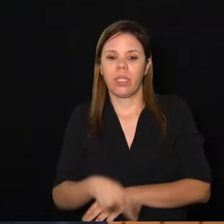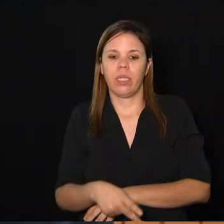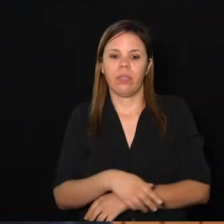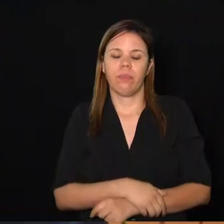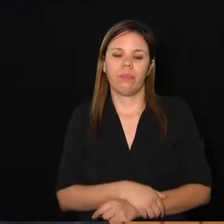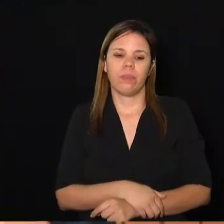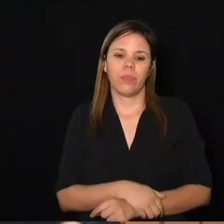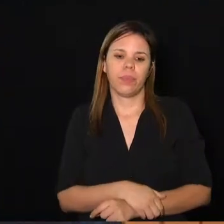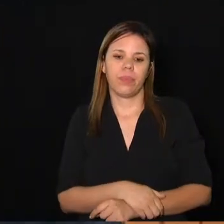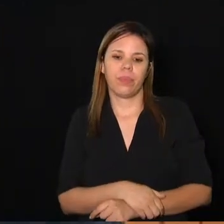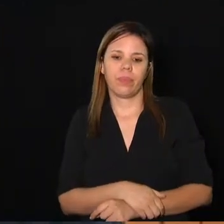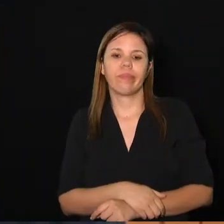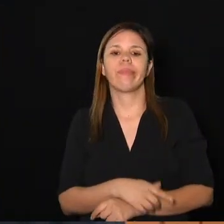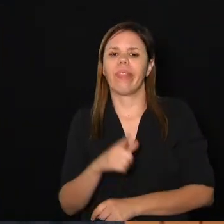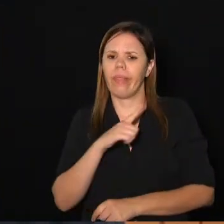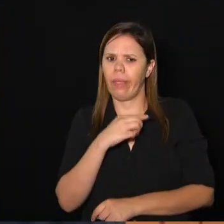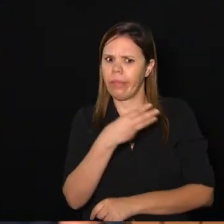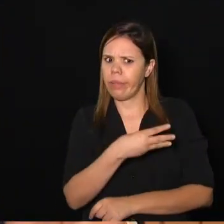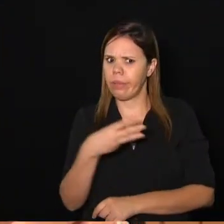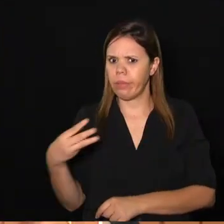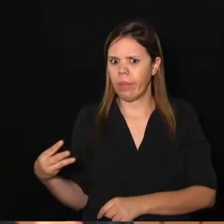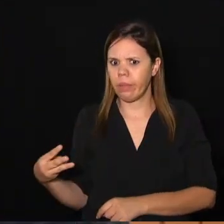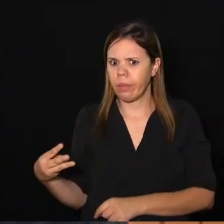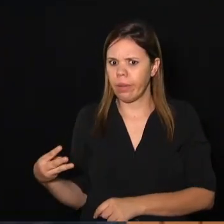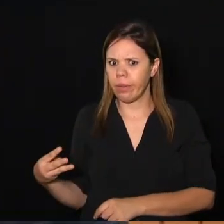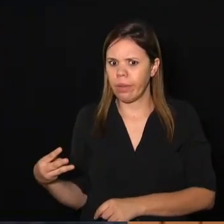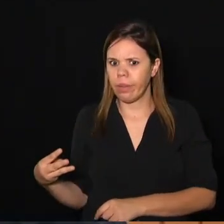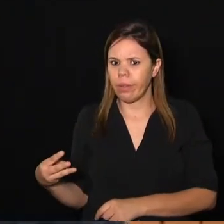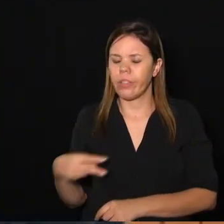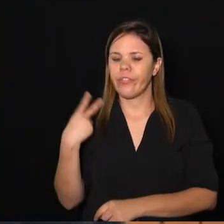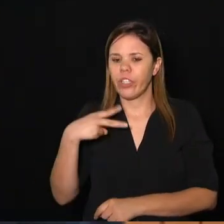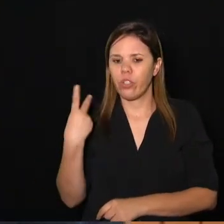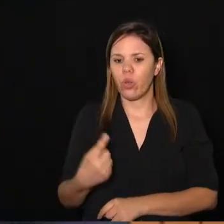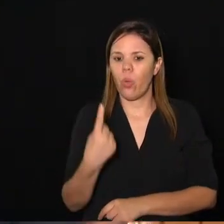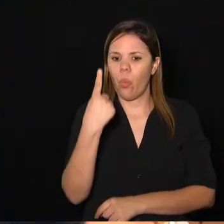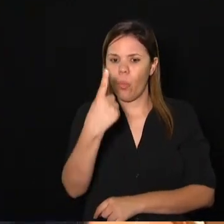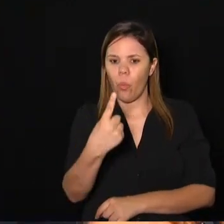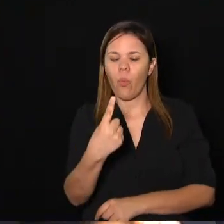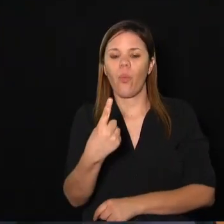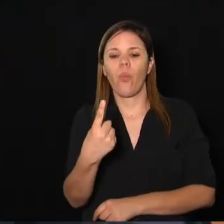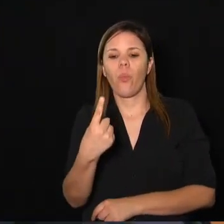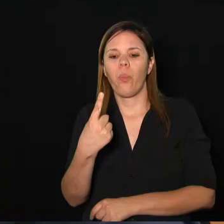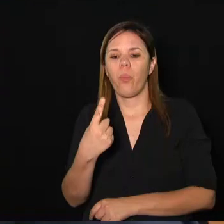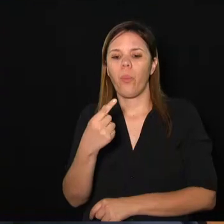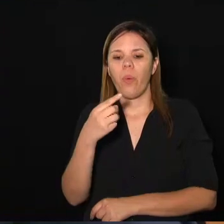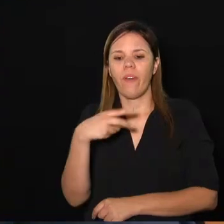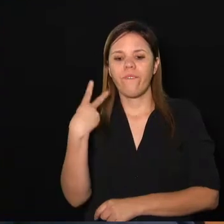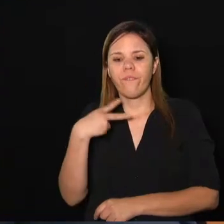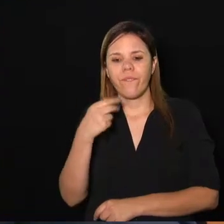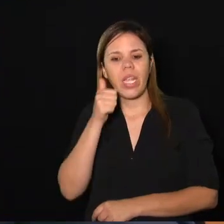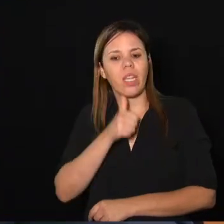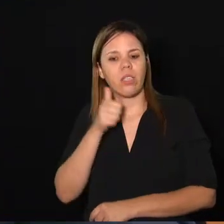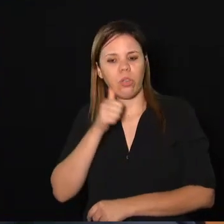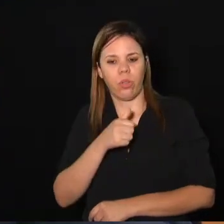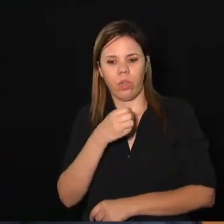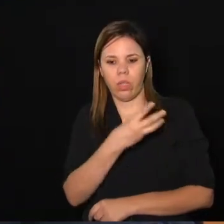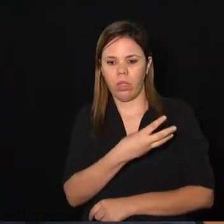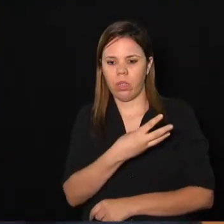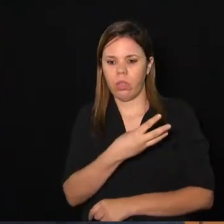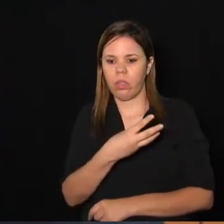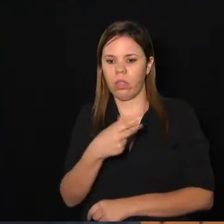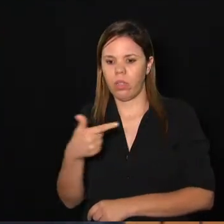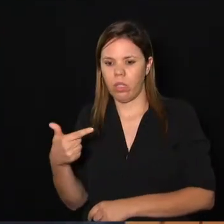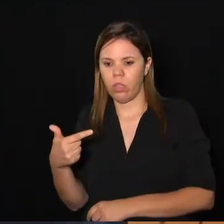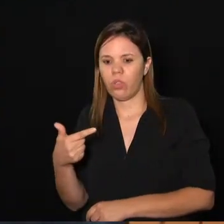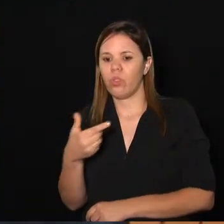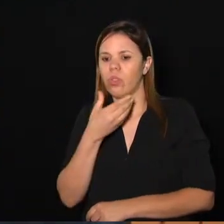São 33 vereadores 32 vereadores e uma vereadora e eu tenho certeza absoluta que